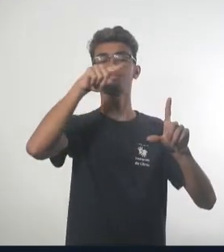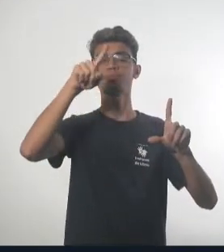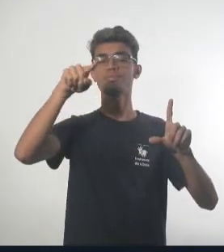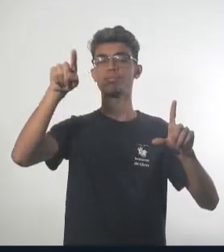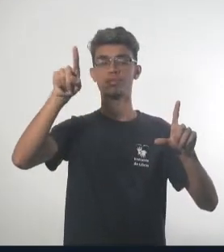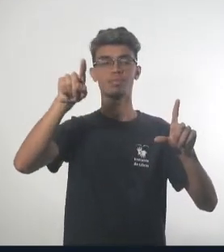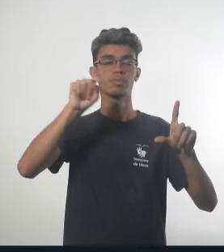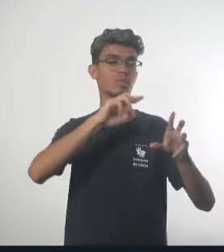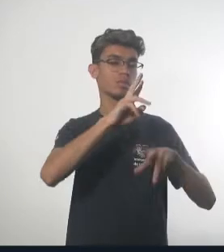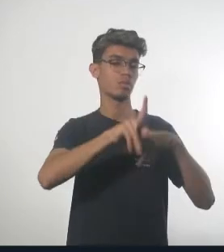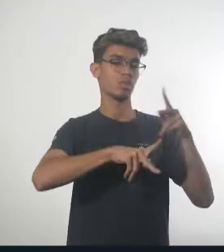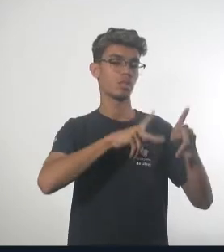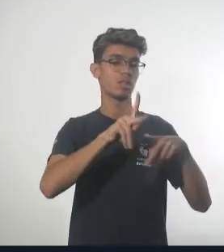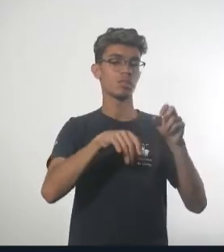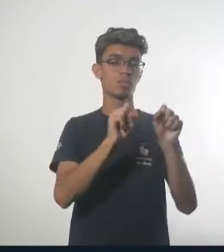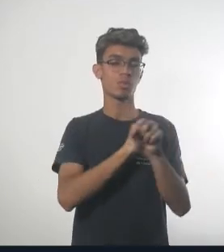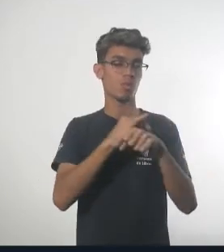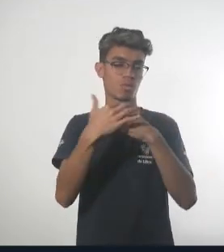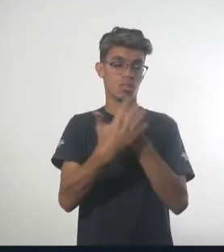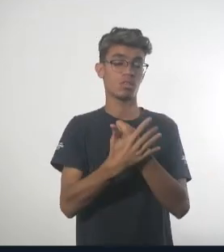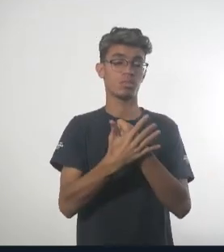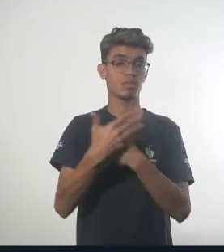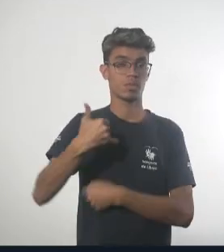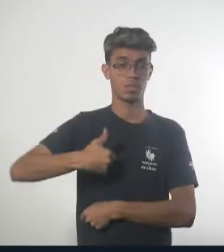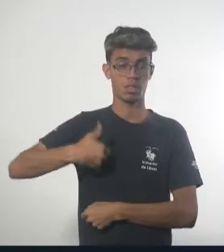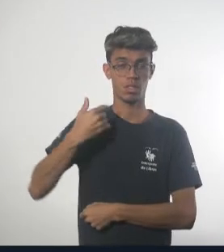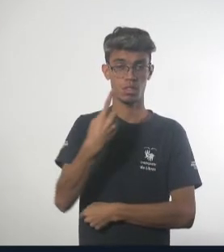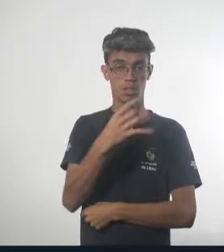para a população menor de 19 anos.